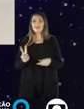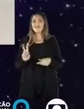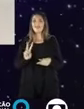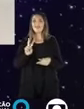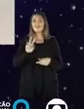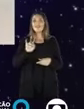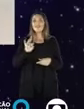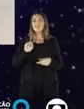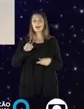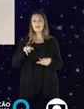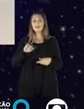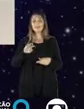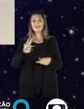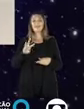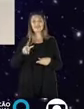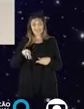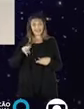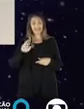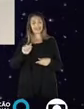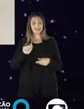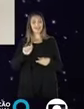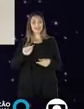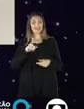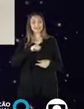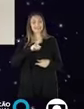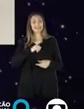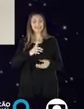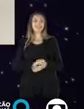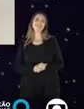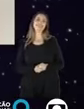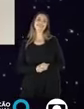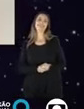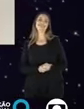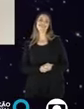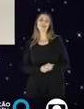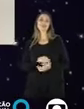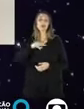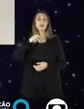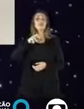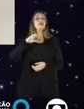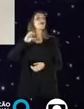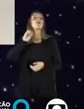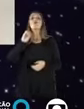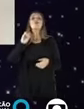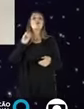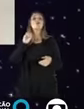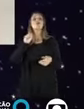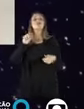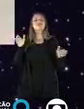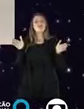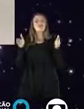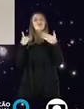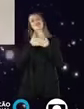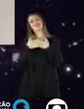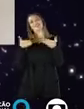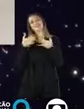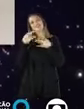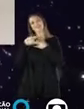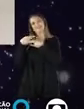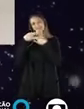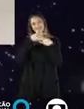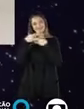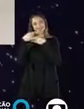isso. Eu deixo essa mensagem. Tá. Marcos, você agora tem a função de fechar a nossa